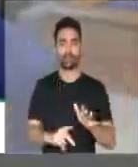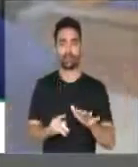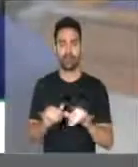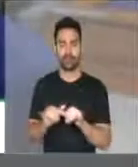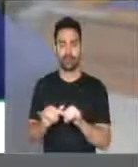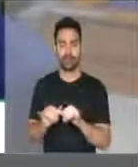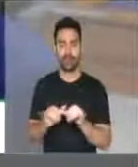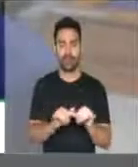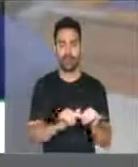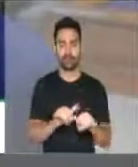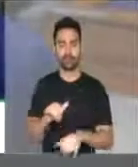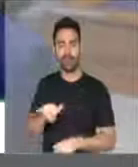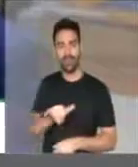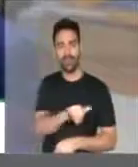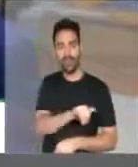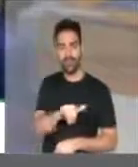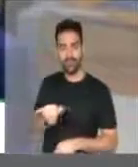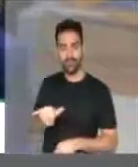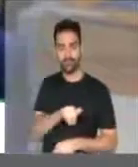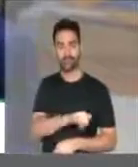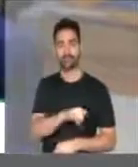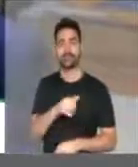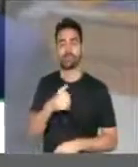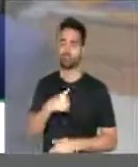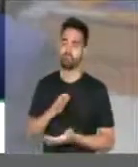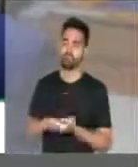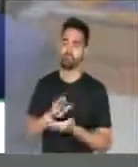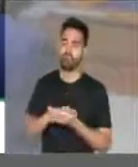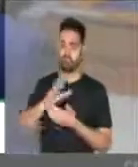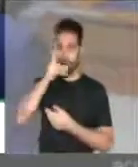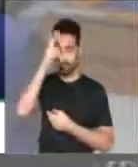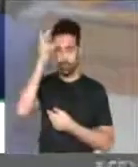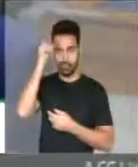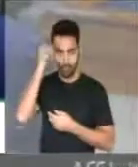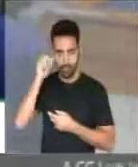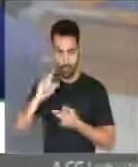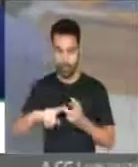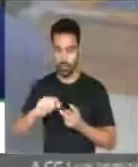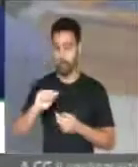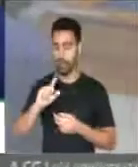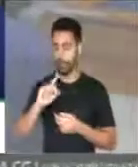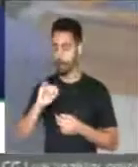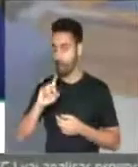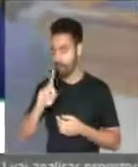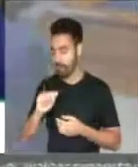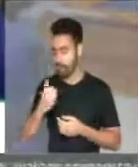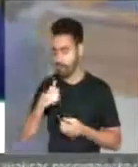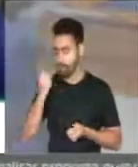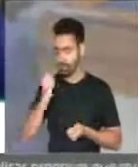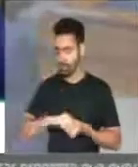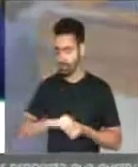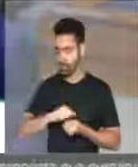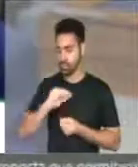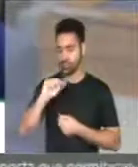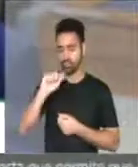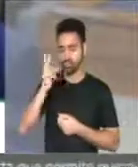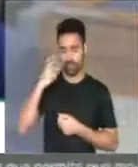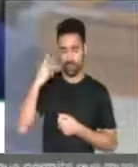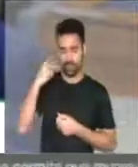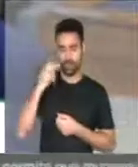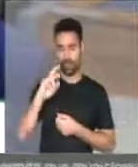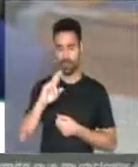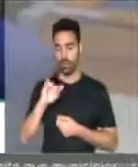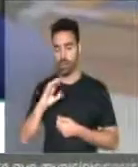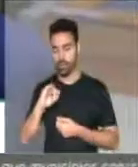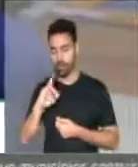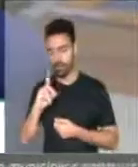Canavieiras. Quero parabenizar a Prefeitura Municipal, o prefeito, doutor Almeida. Estive acompanhado do vereador Ricardo